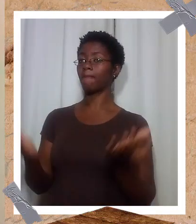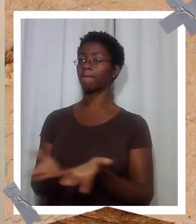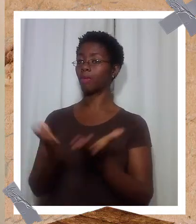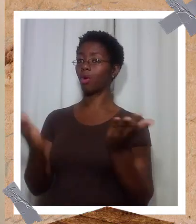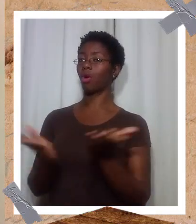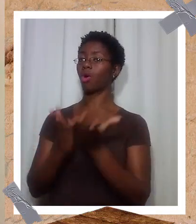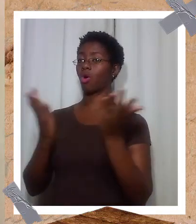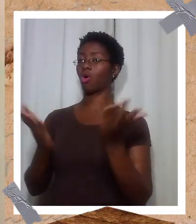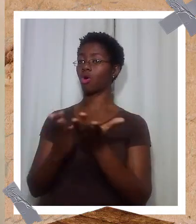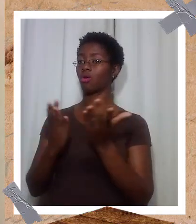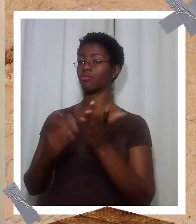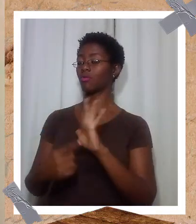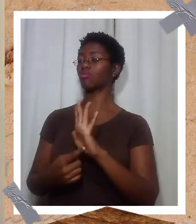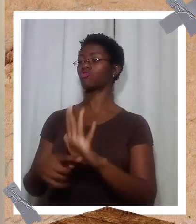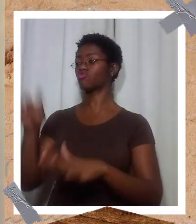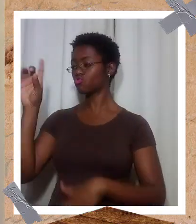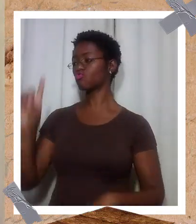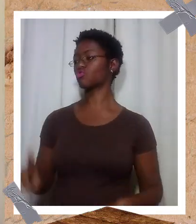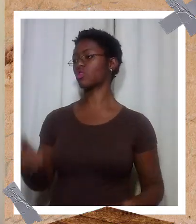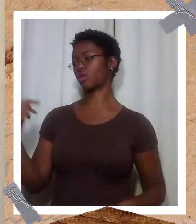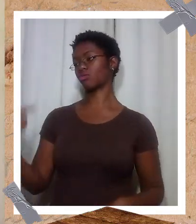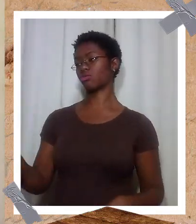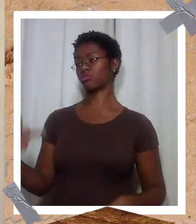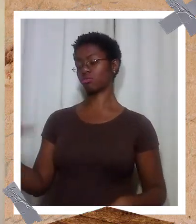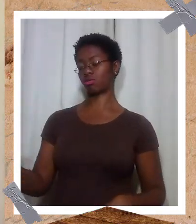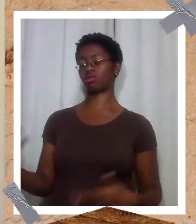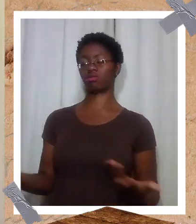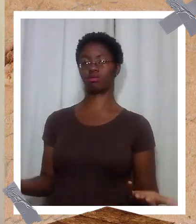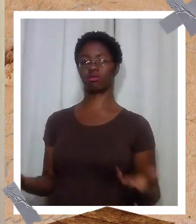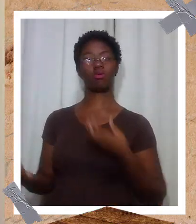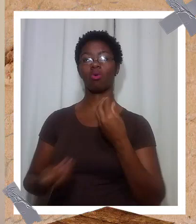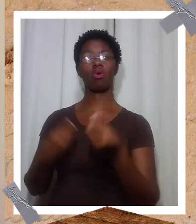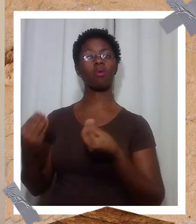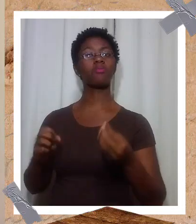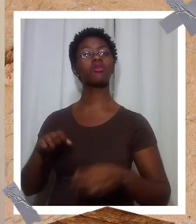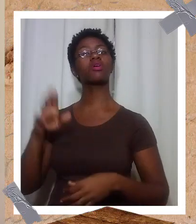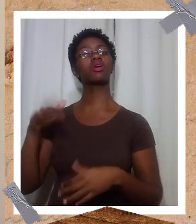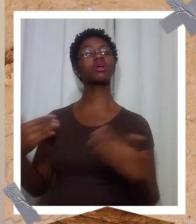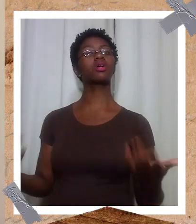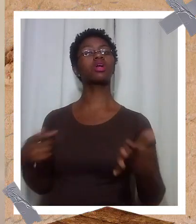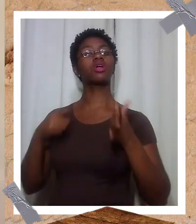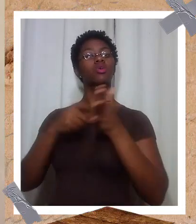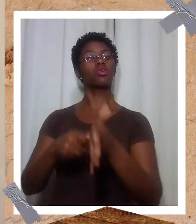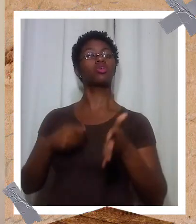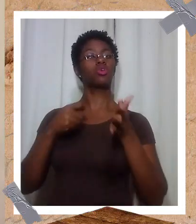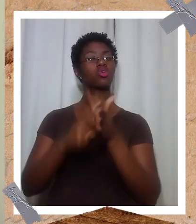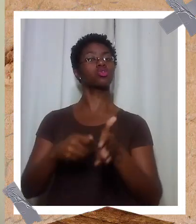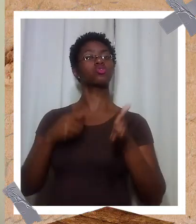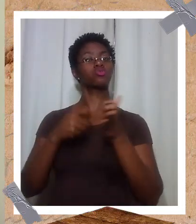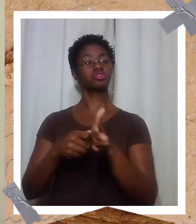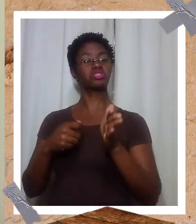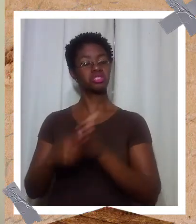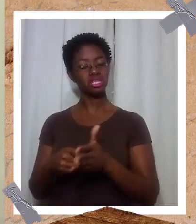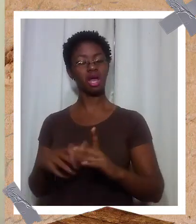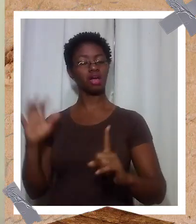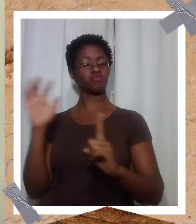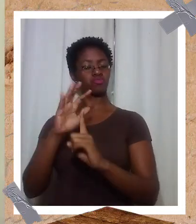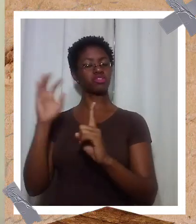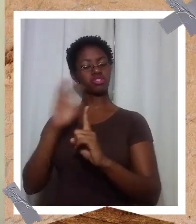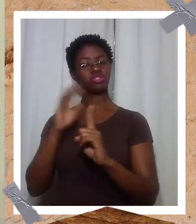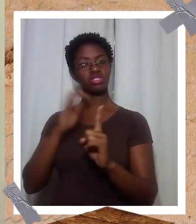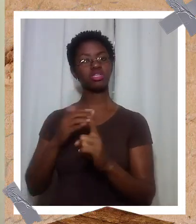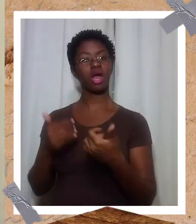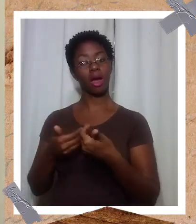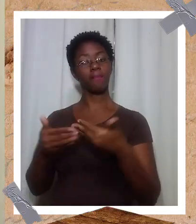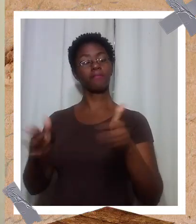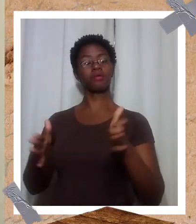ter direito enquanto cidadão? Quem é que vai lutar, mobilizar, sensibilizar, abrir